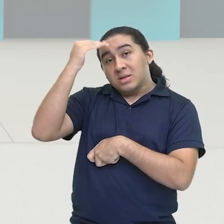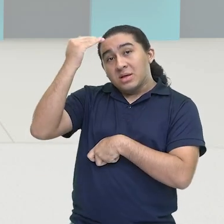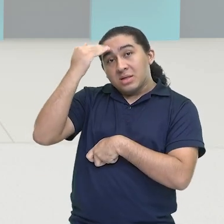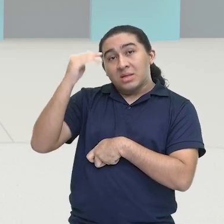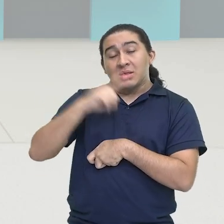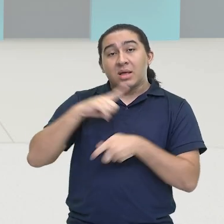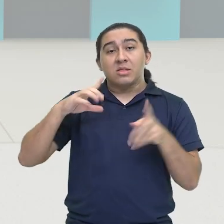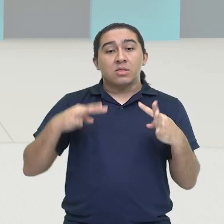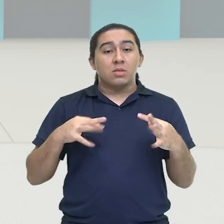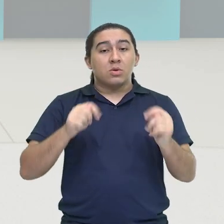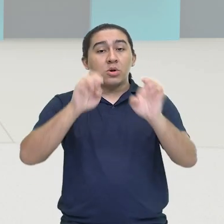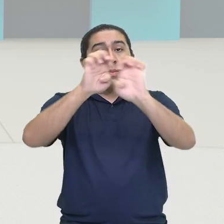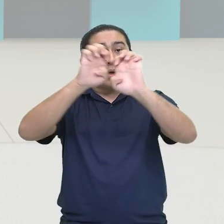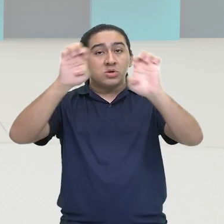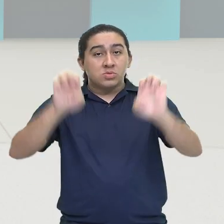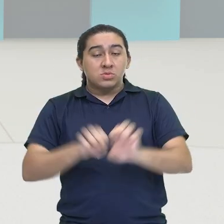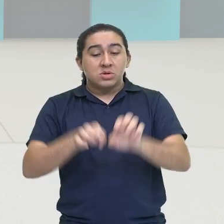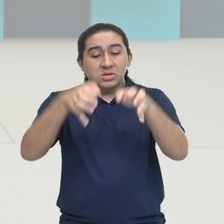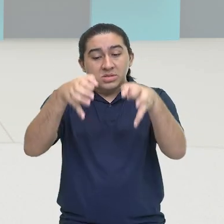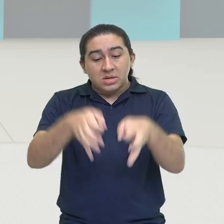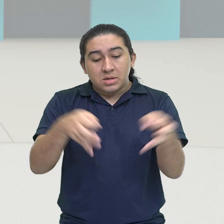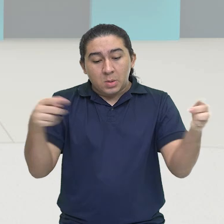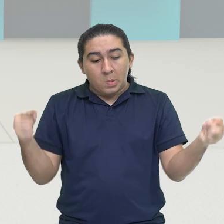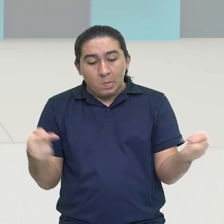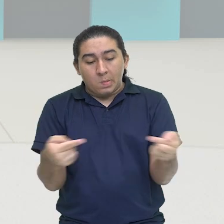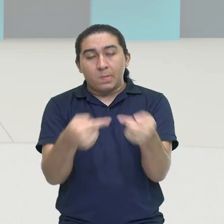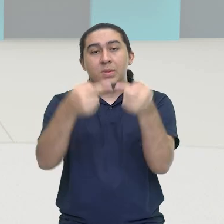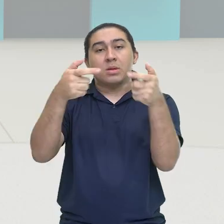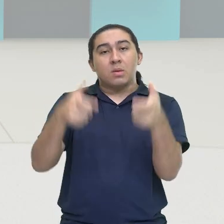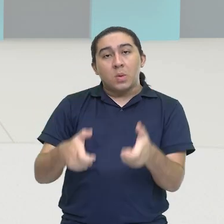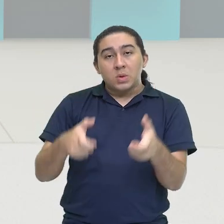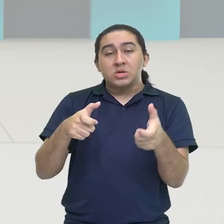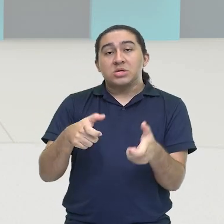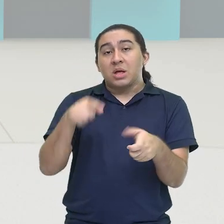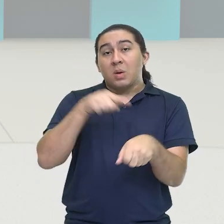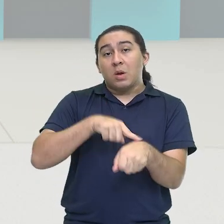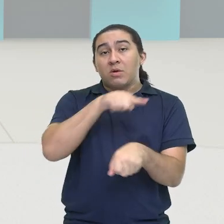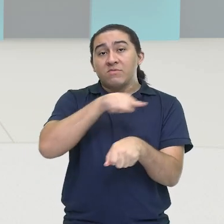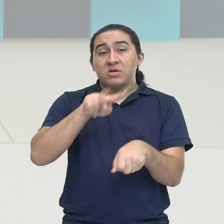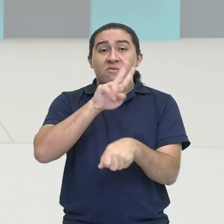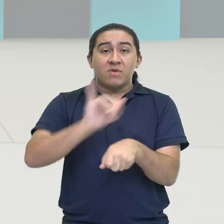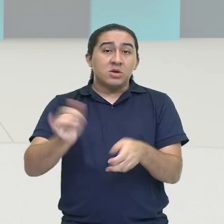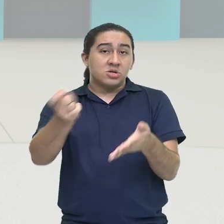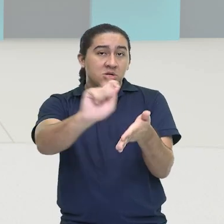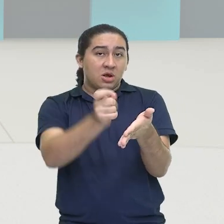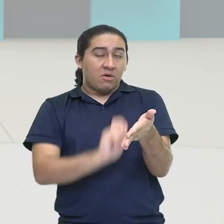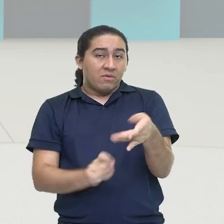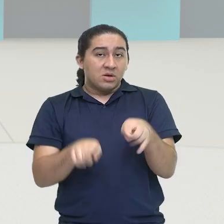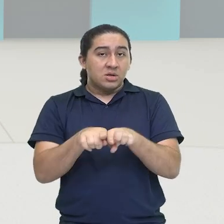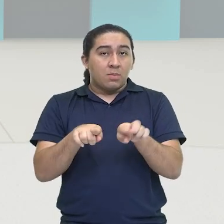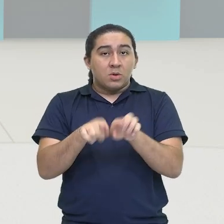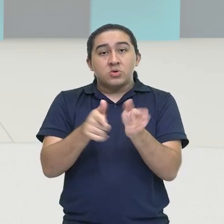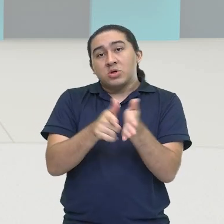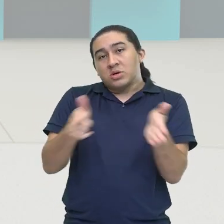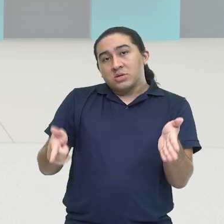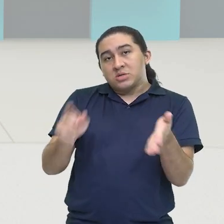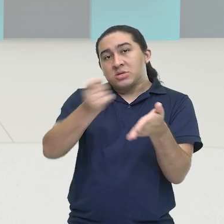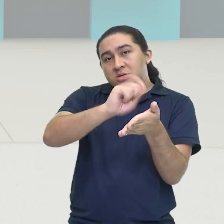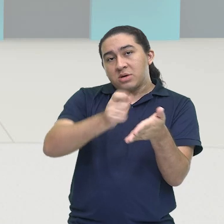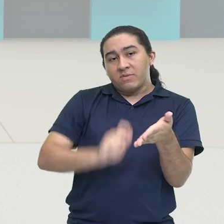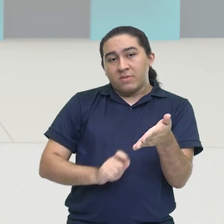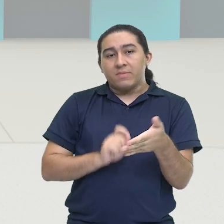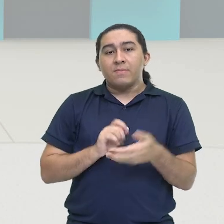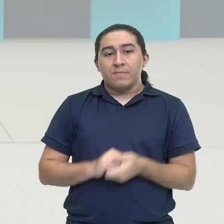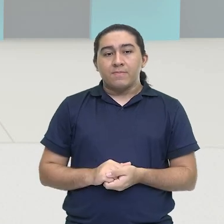uma estrutura a ser cumprida na hora de você escrever, ou do jornalista escrever.